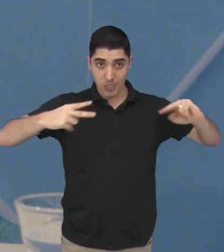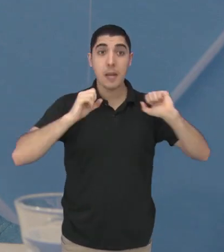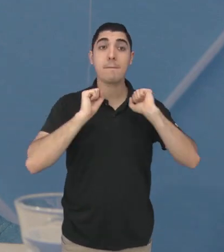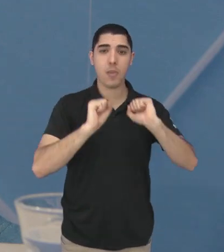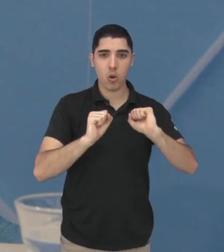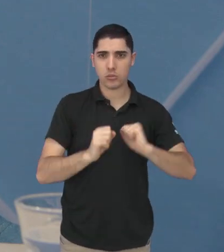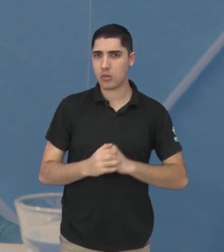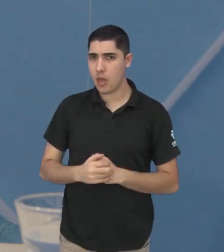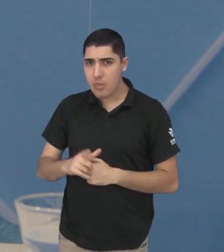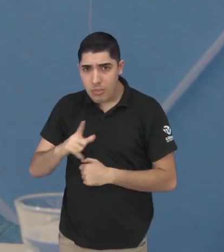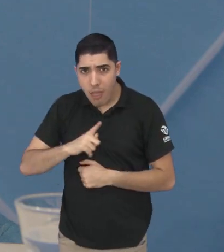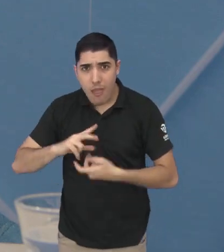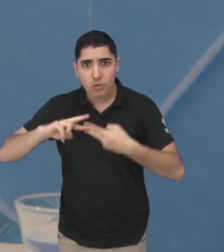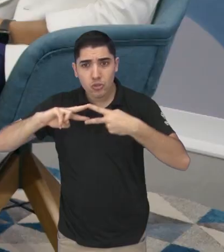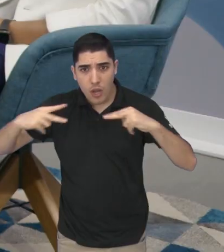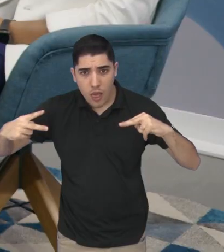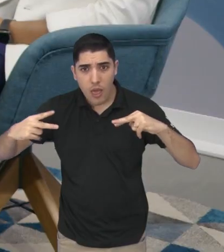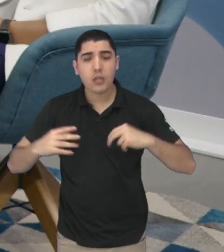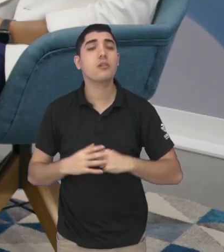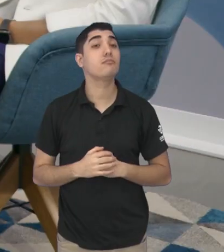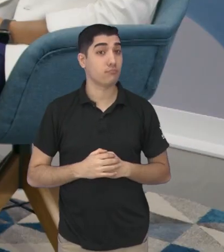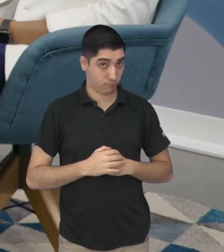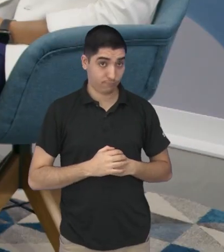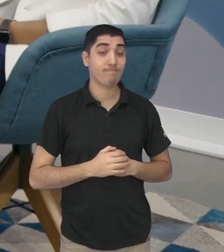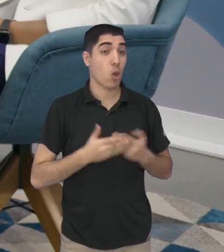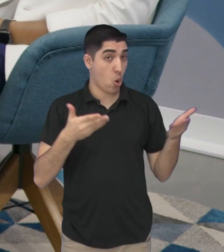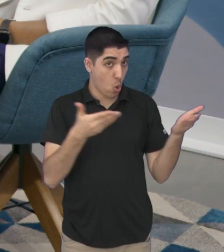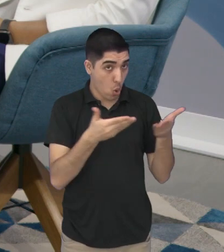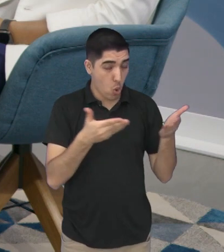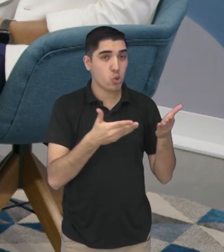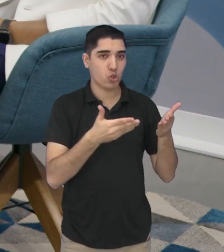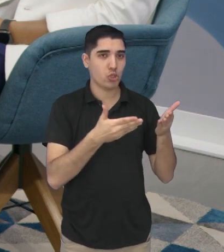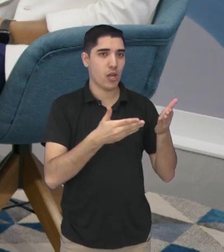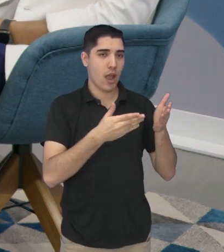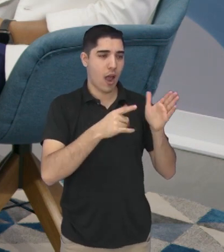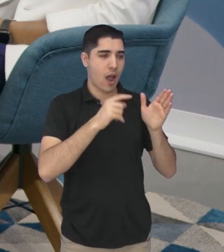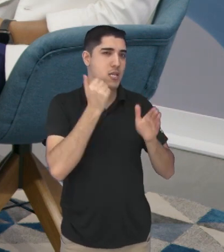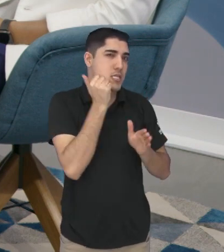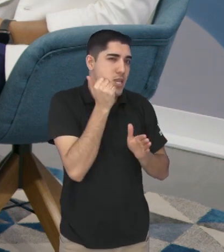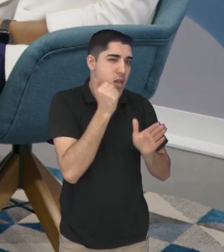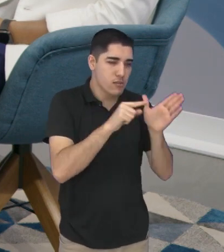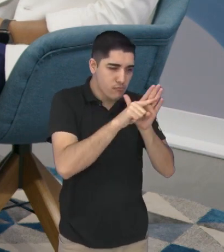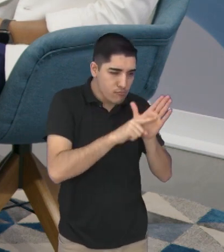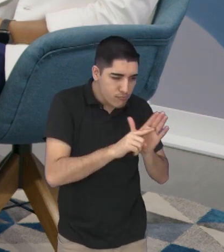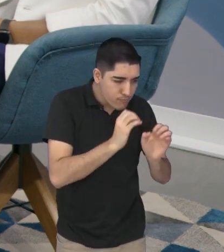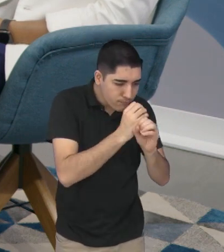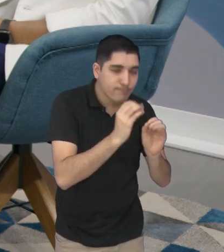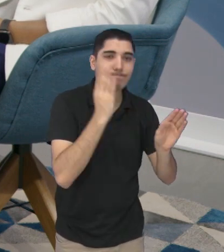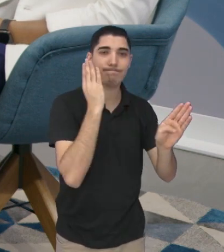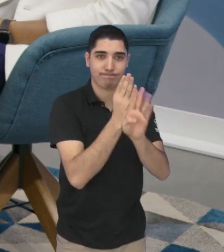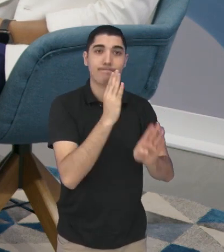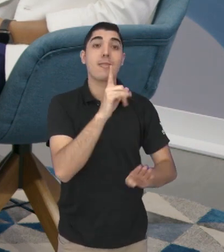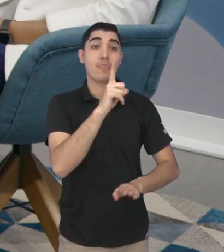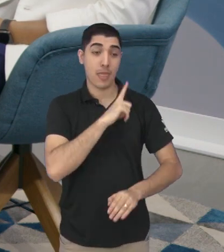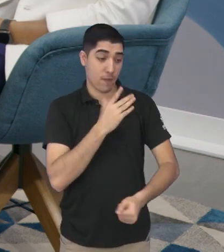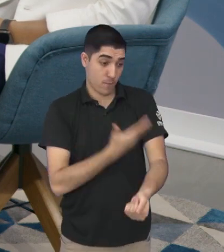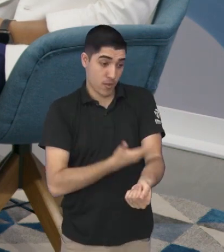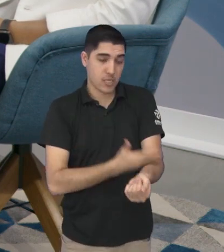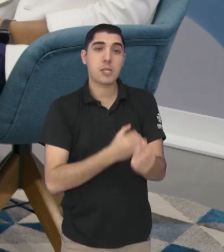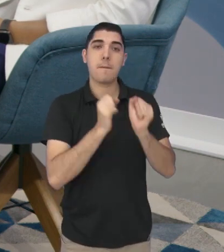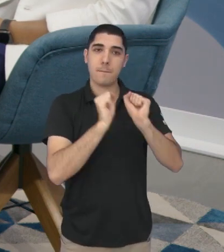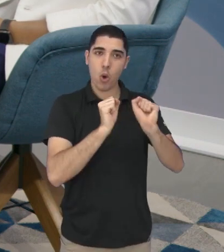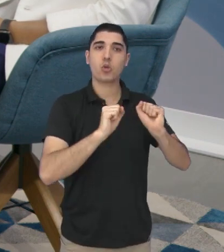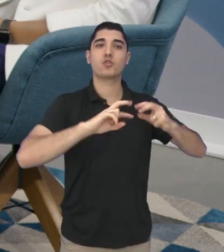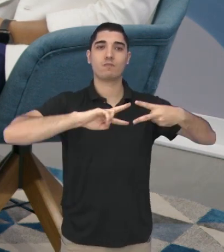genética. Então, tem esse fator da hereditariedade também. Hoje a ciência já comprovou que a genética é responsável por